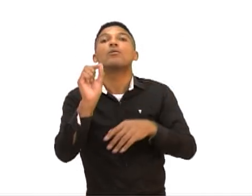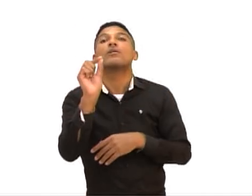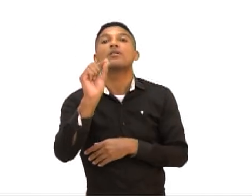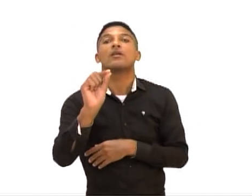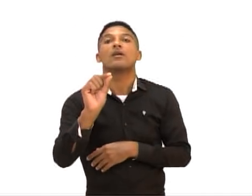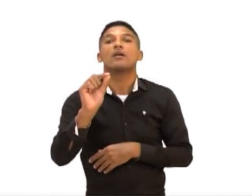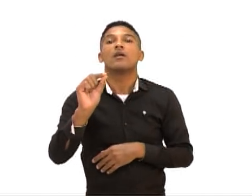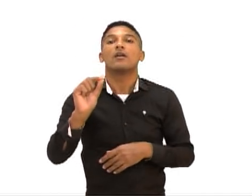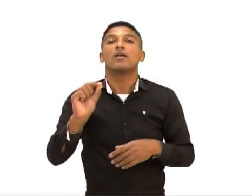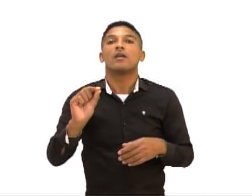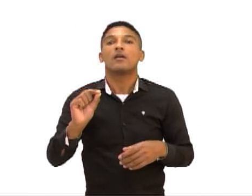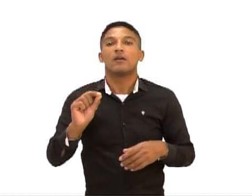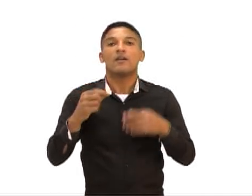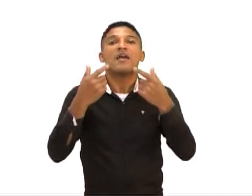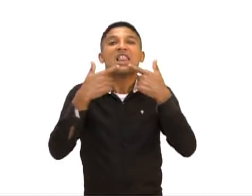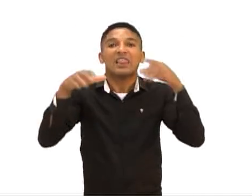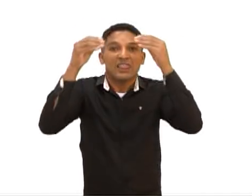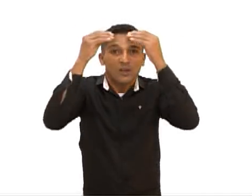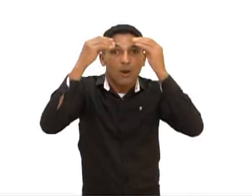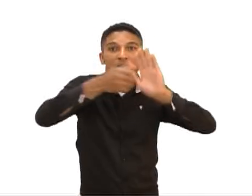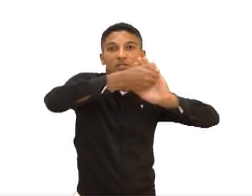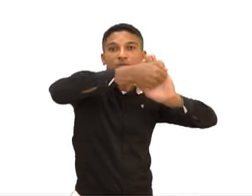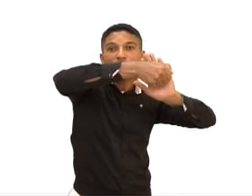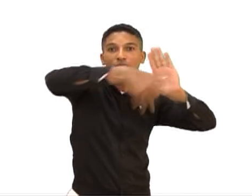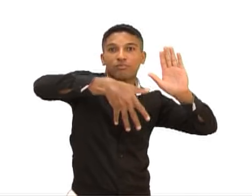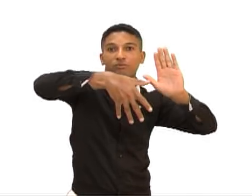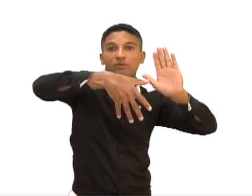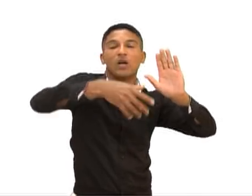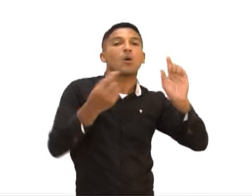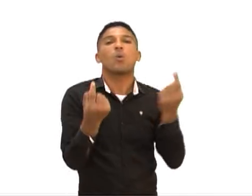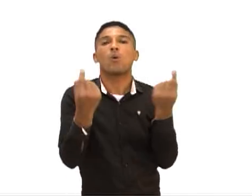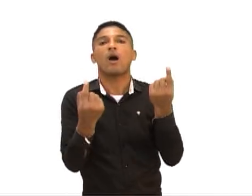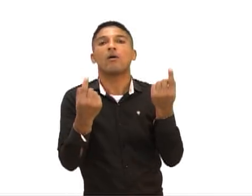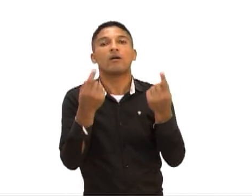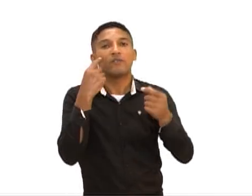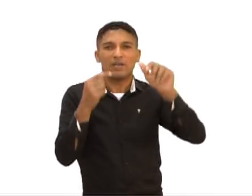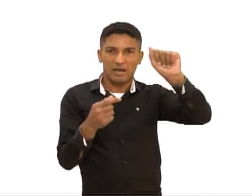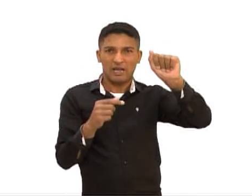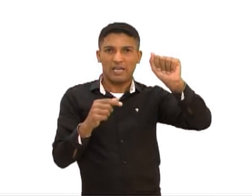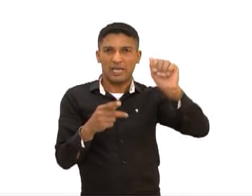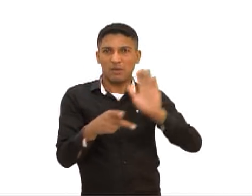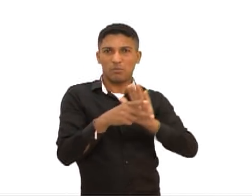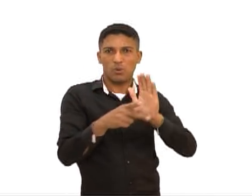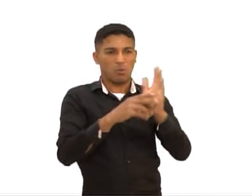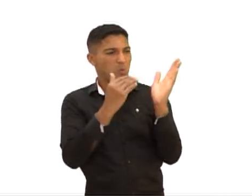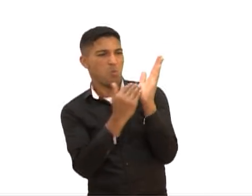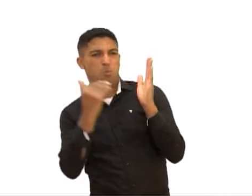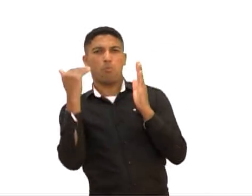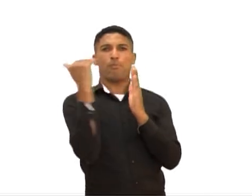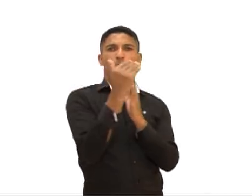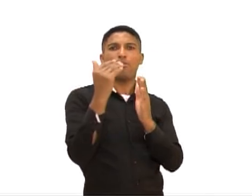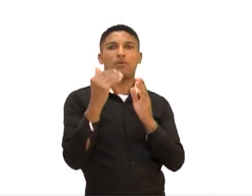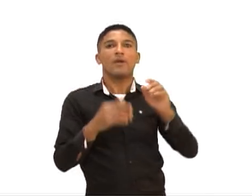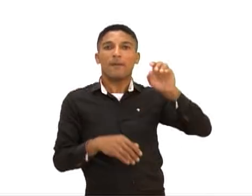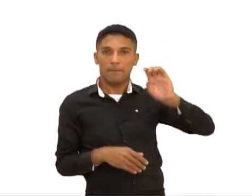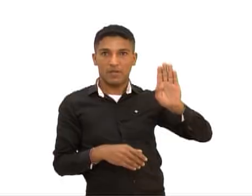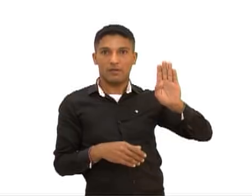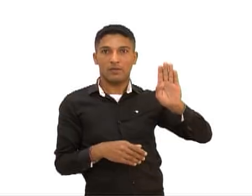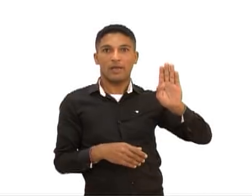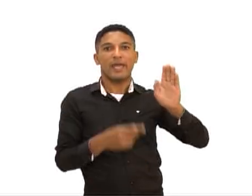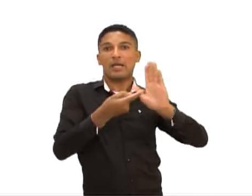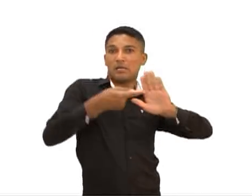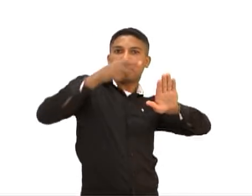linguagem. Vamos ver como que está a memória de vocês? A alternativa A, é uma hipérbole? B, é uma metáfora?